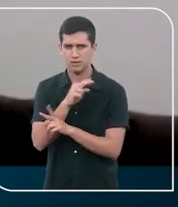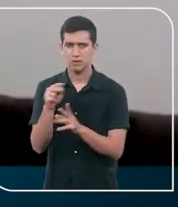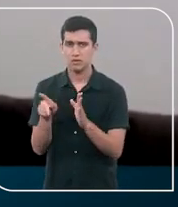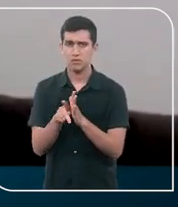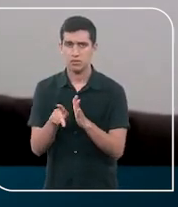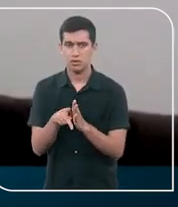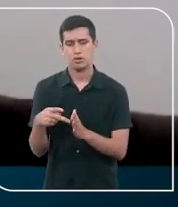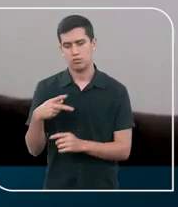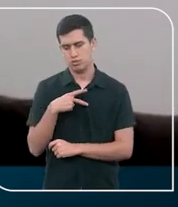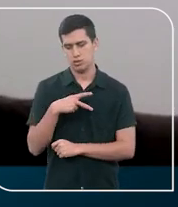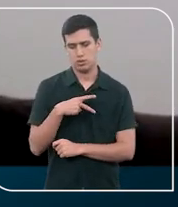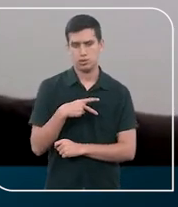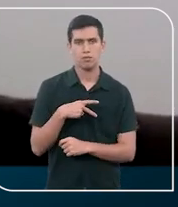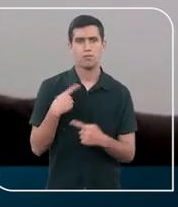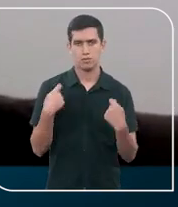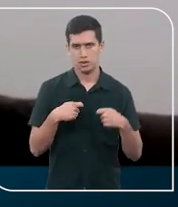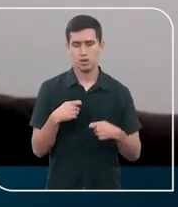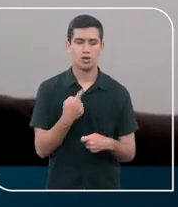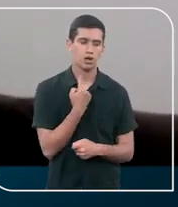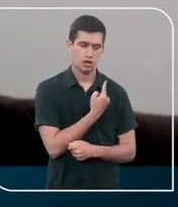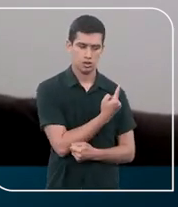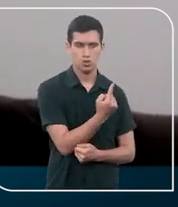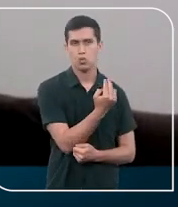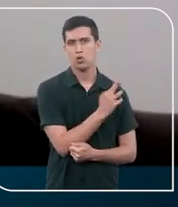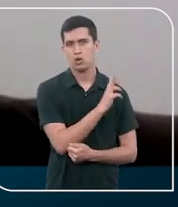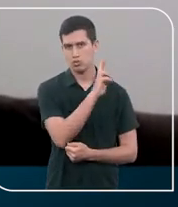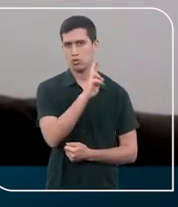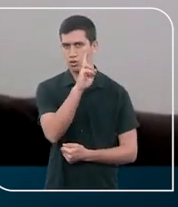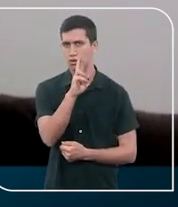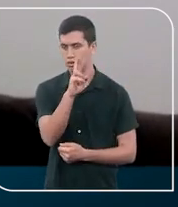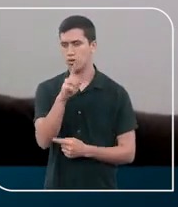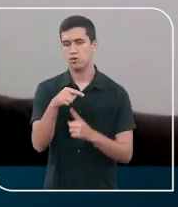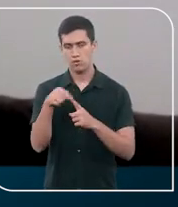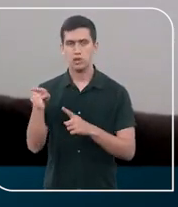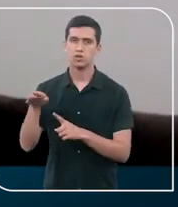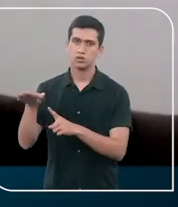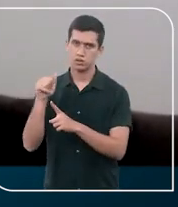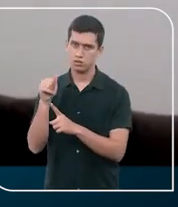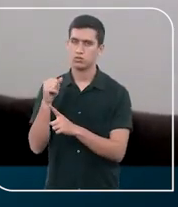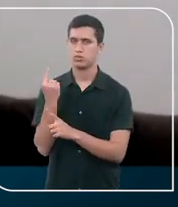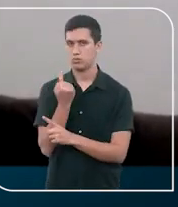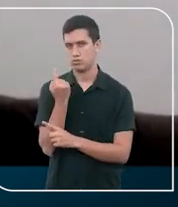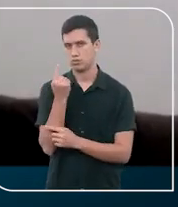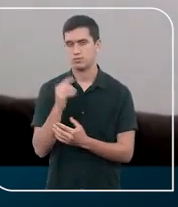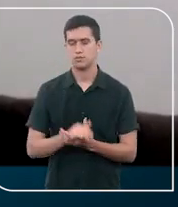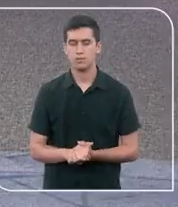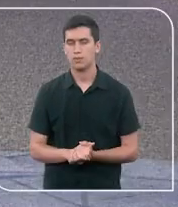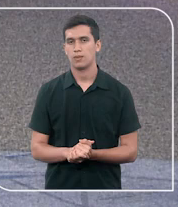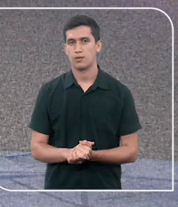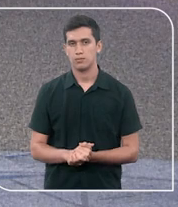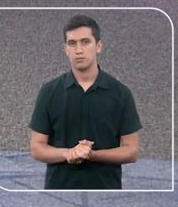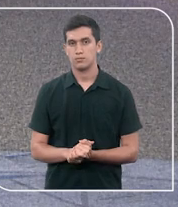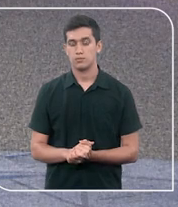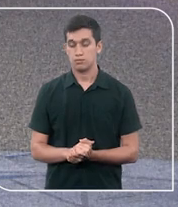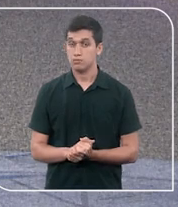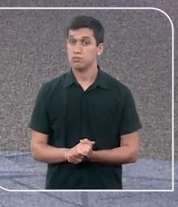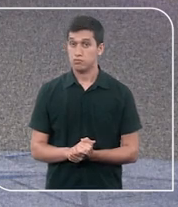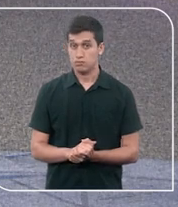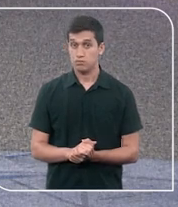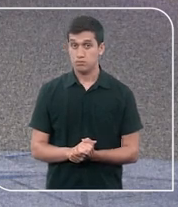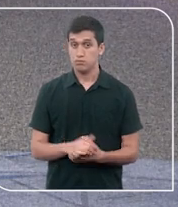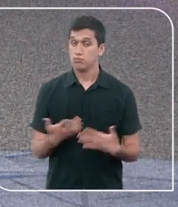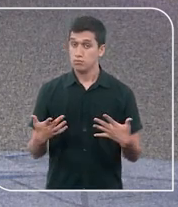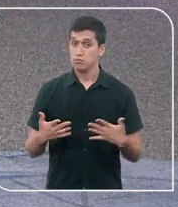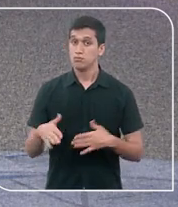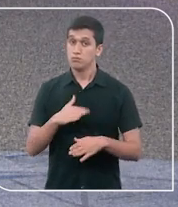cada coproprietário, cada proprietário, na verdade, fazer o acionamento ali individual. Bom, os condomínios,